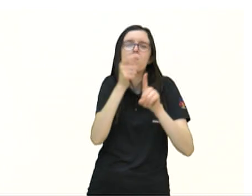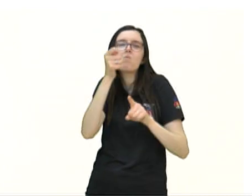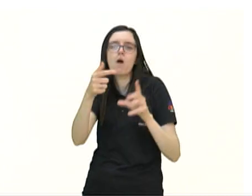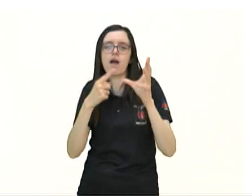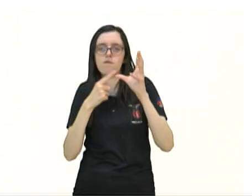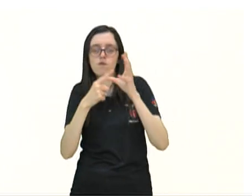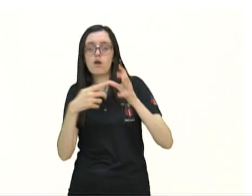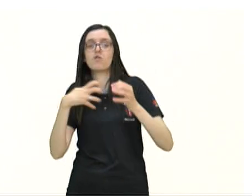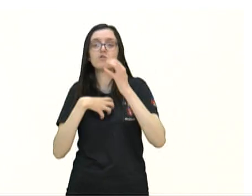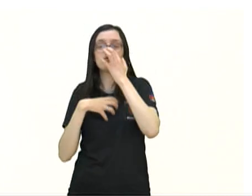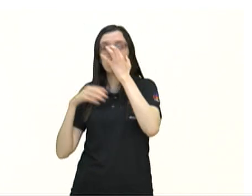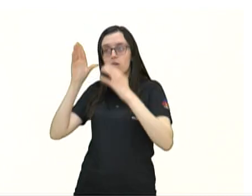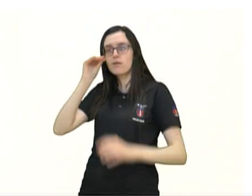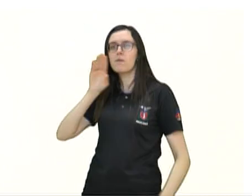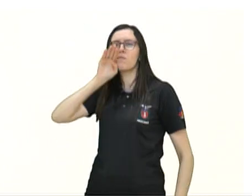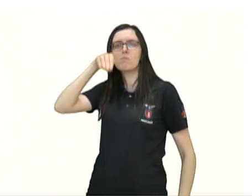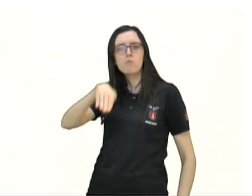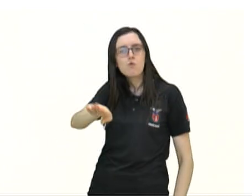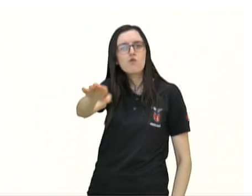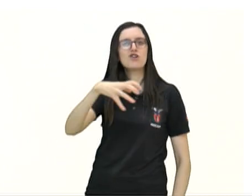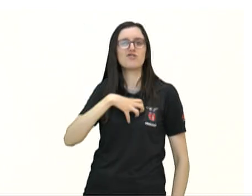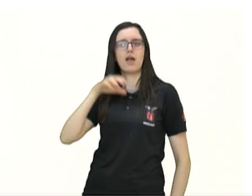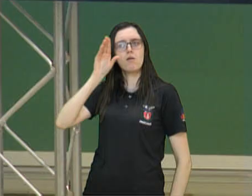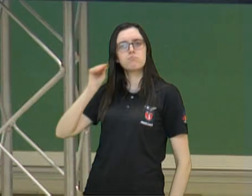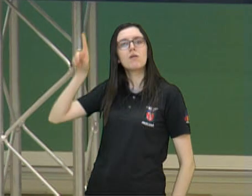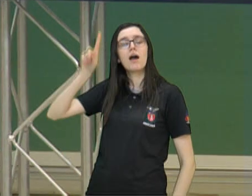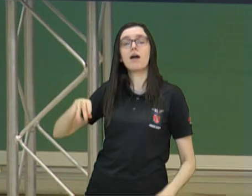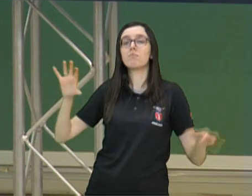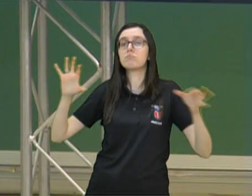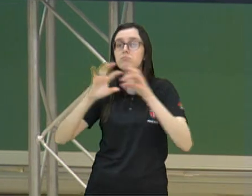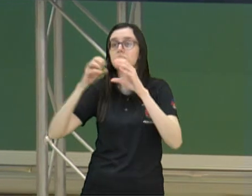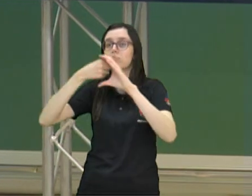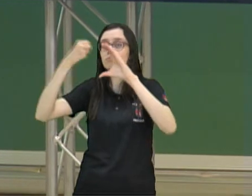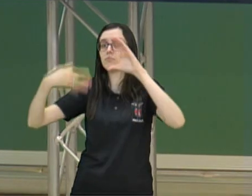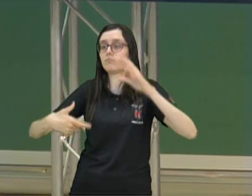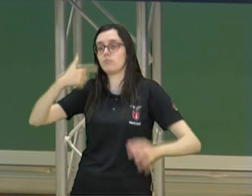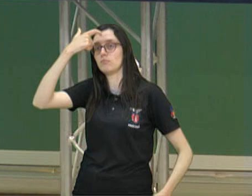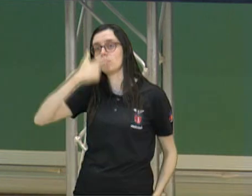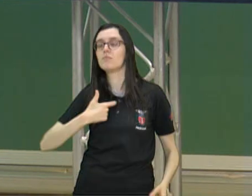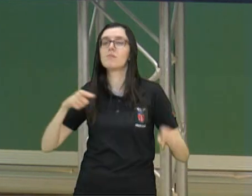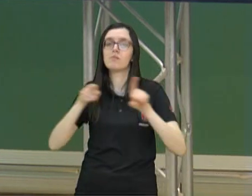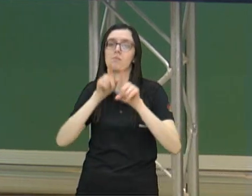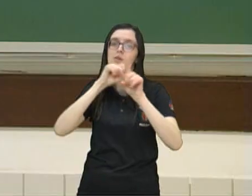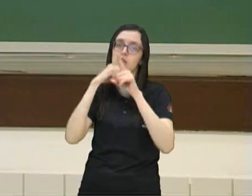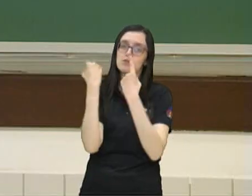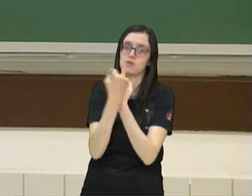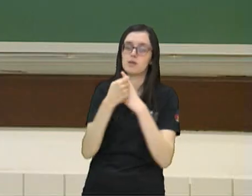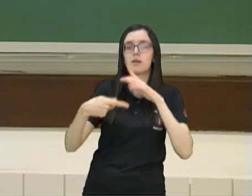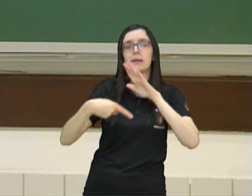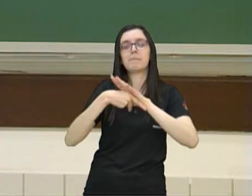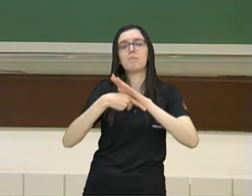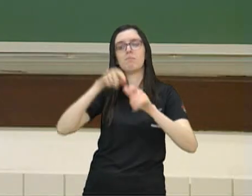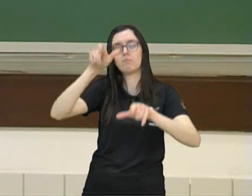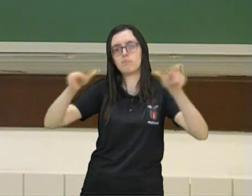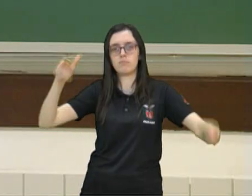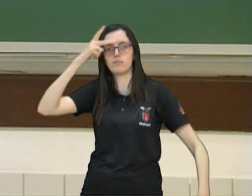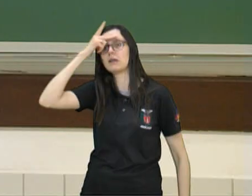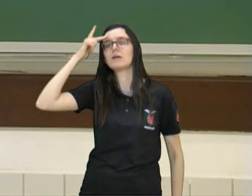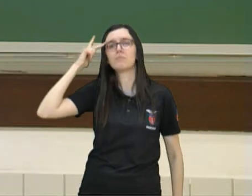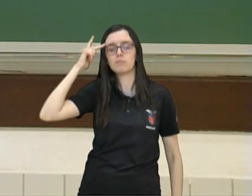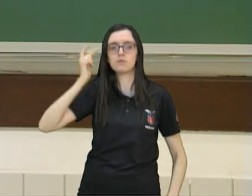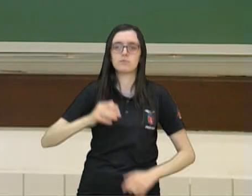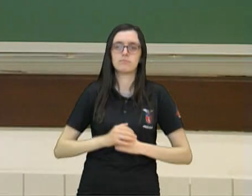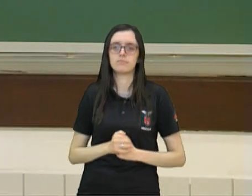A pronúncia das palavras está intimamente ligada às características pessoais e sociais dessas pessoas,